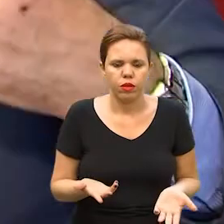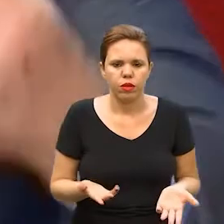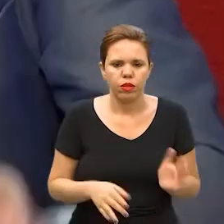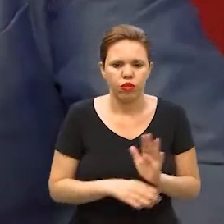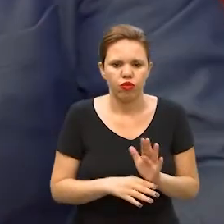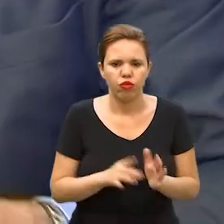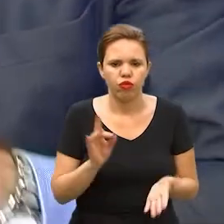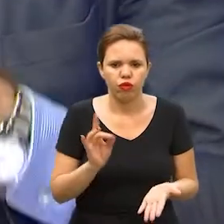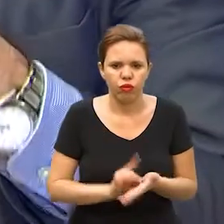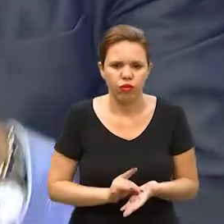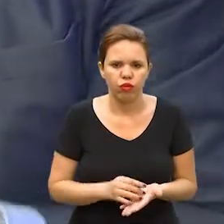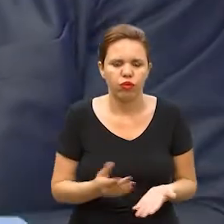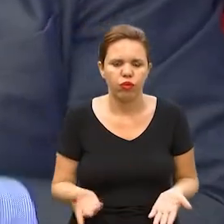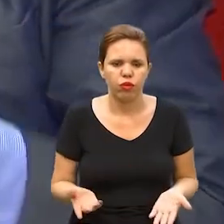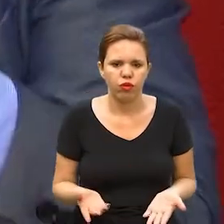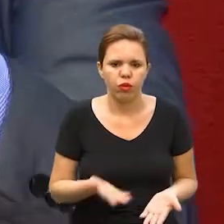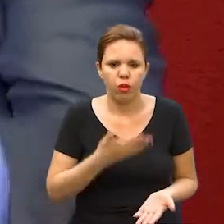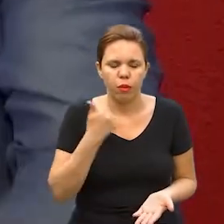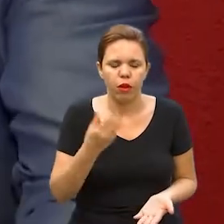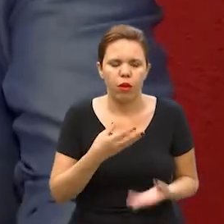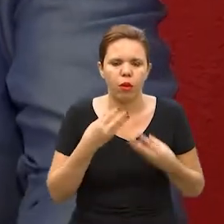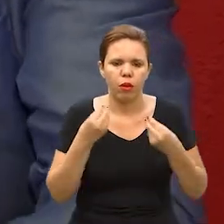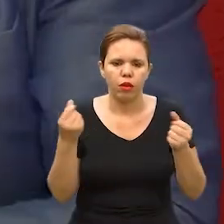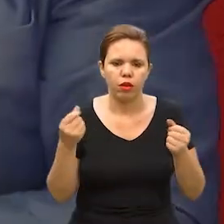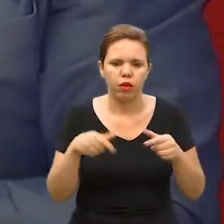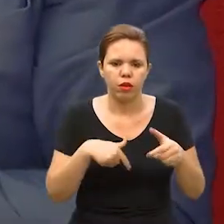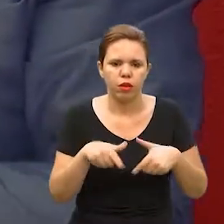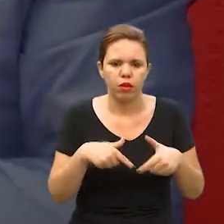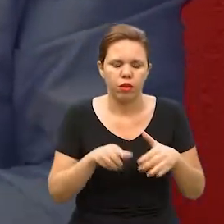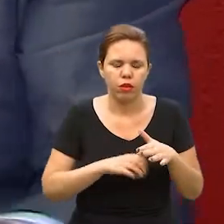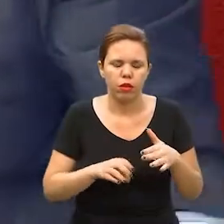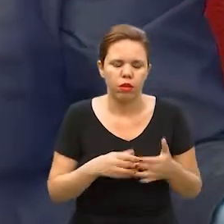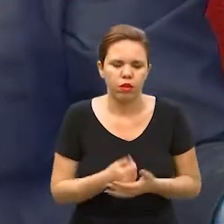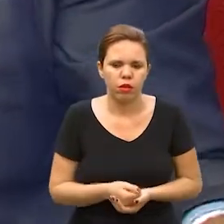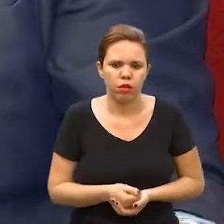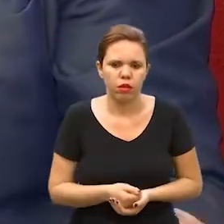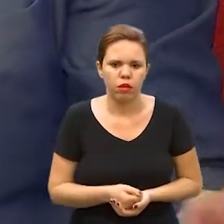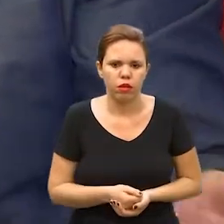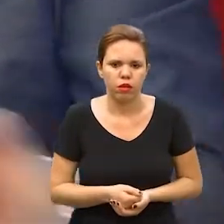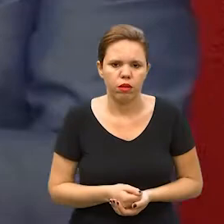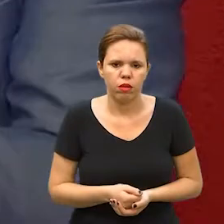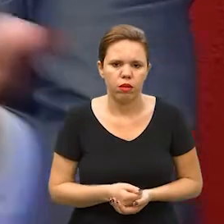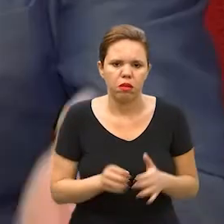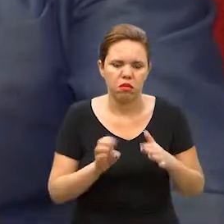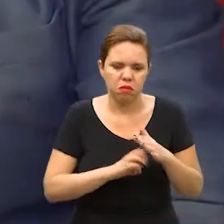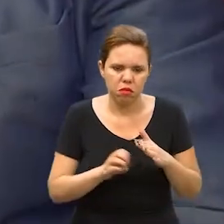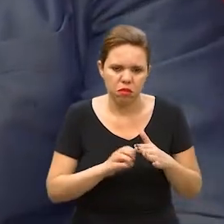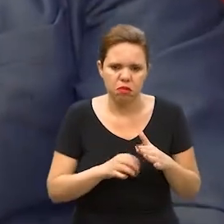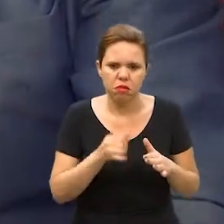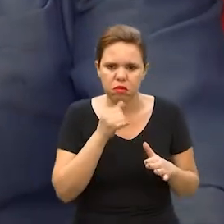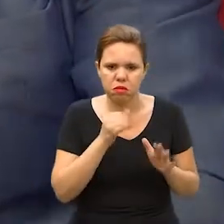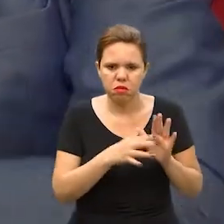na eficiência, na melhor qualidade do trabalho dessas empresas. Então, são empresas realmente